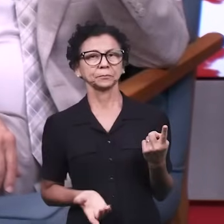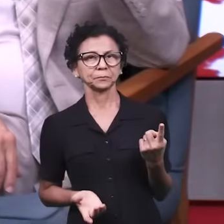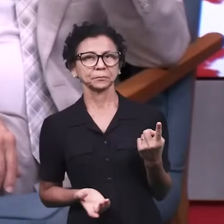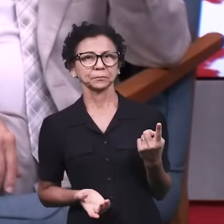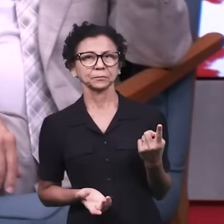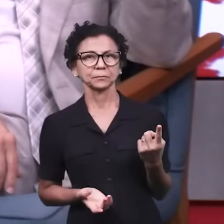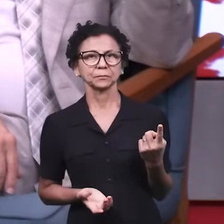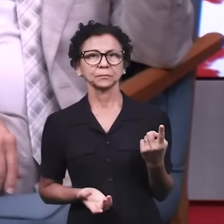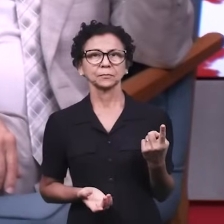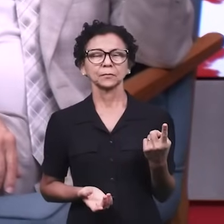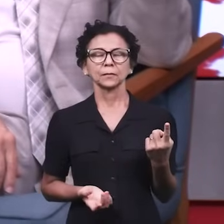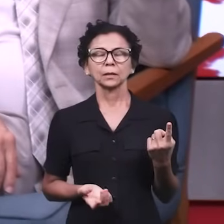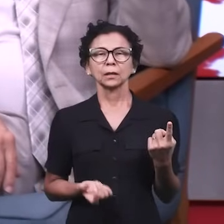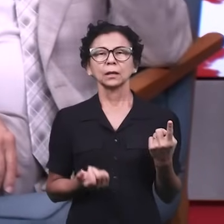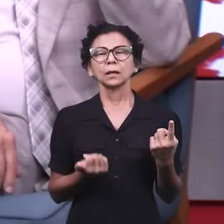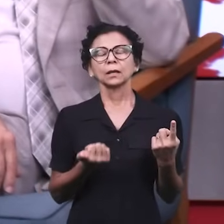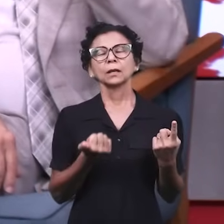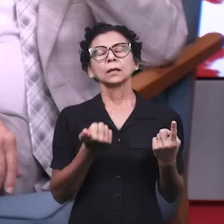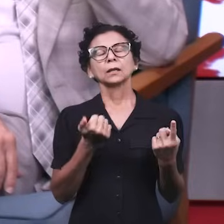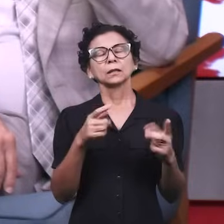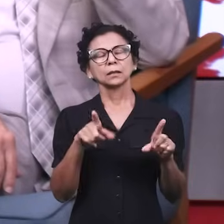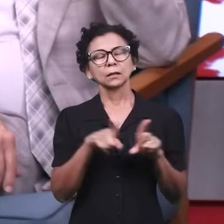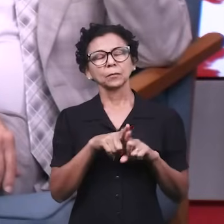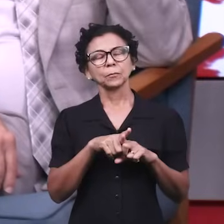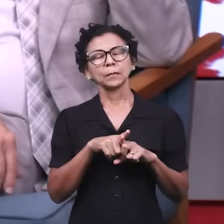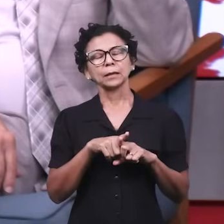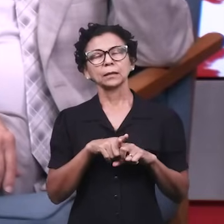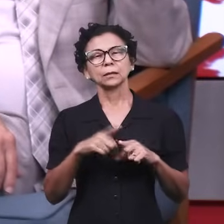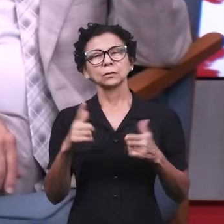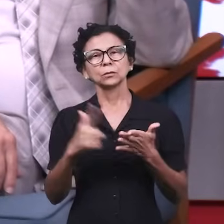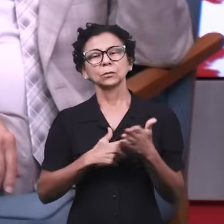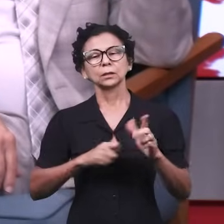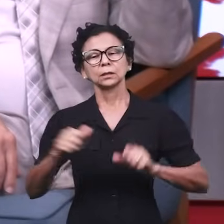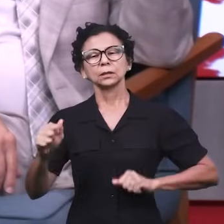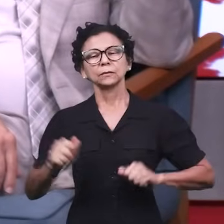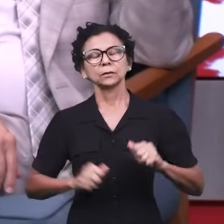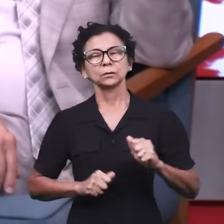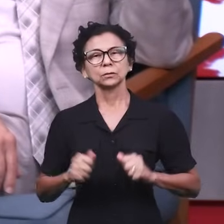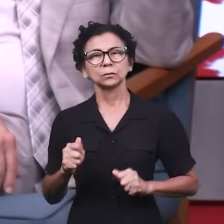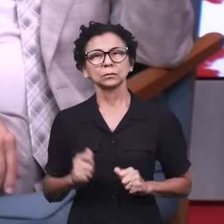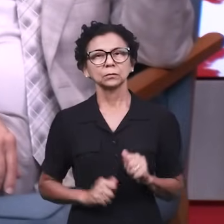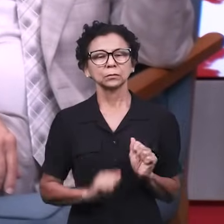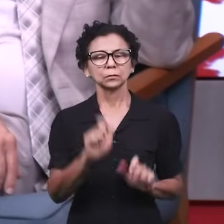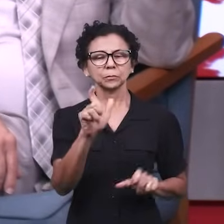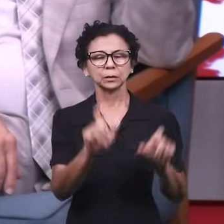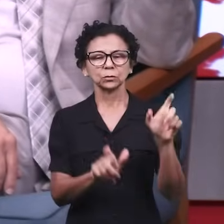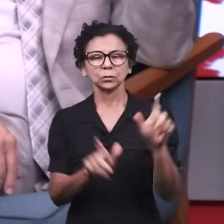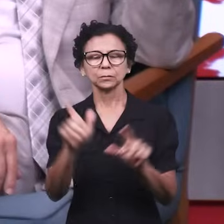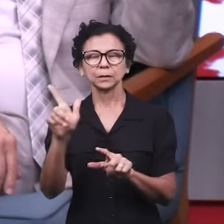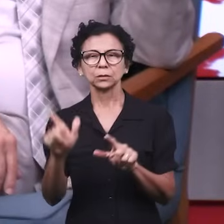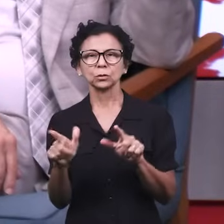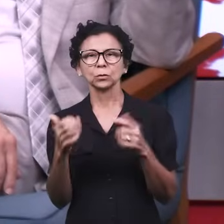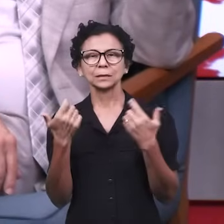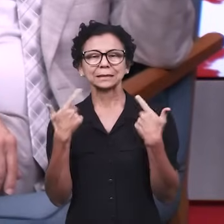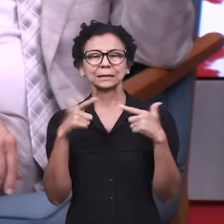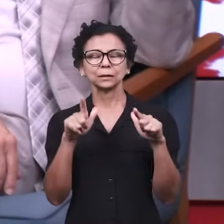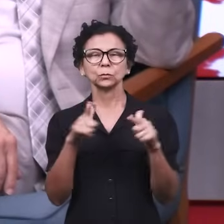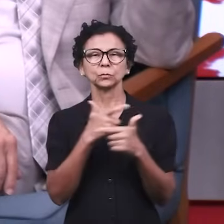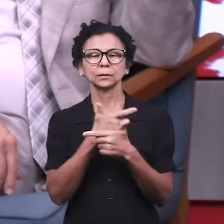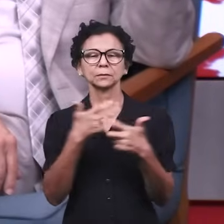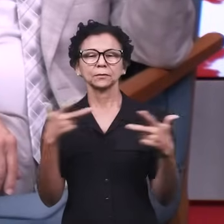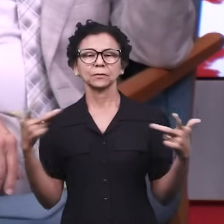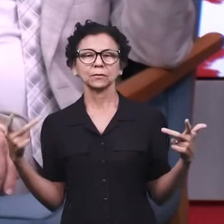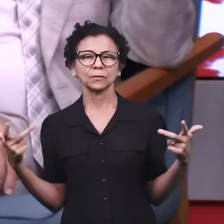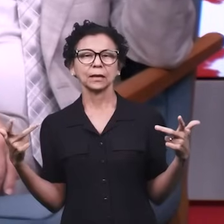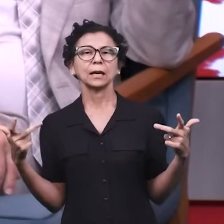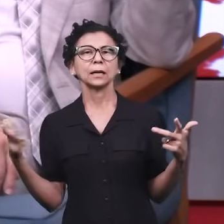É a mesma que está no livro de Atos. E todos falavam noutras línguas, conforme o